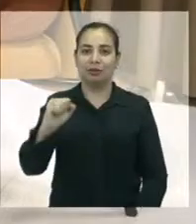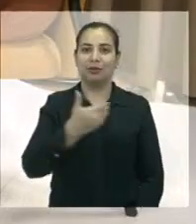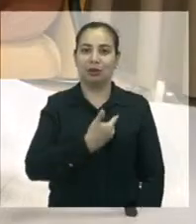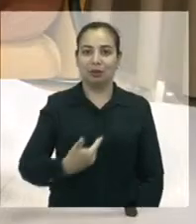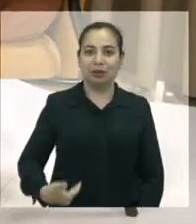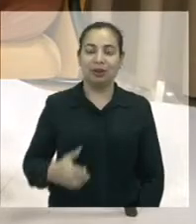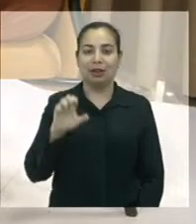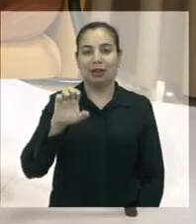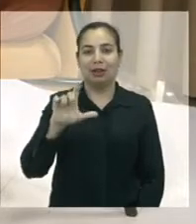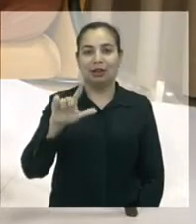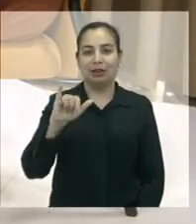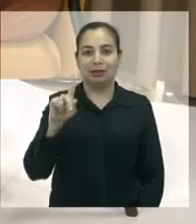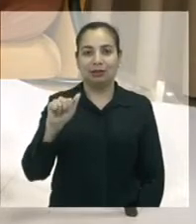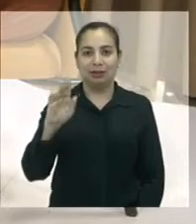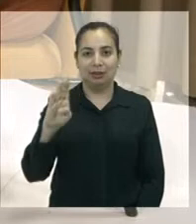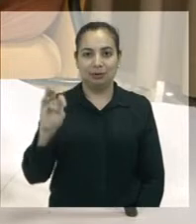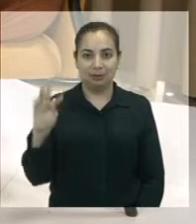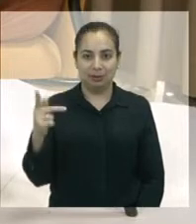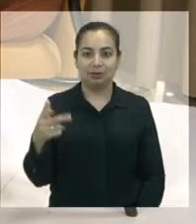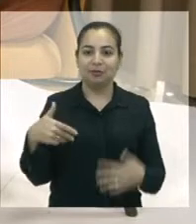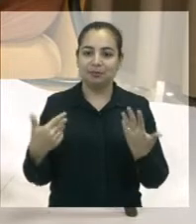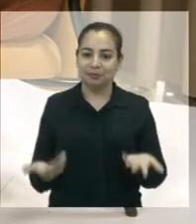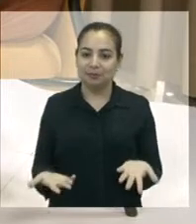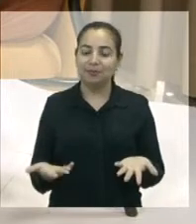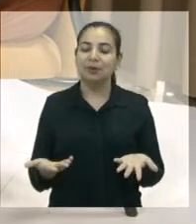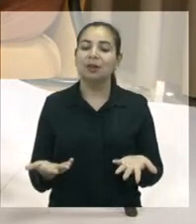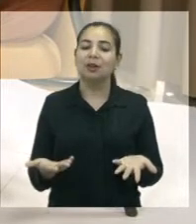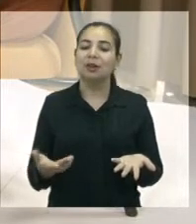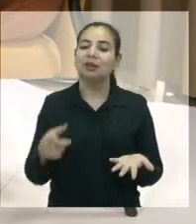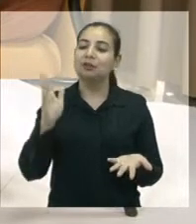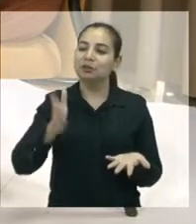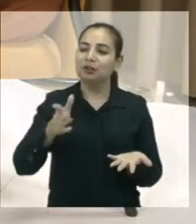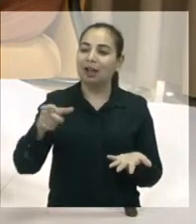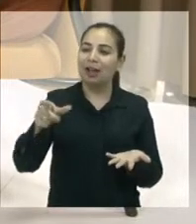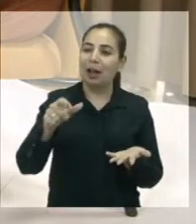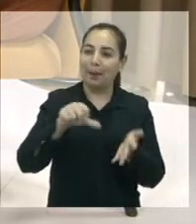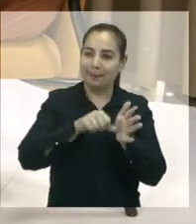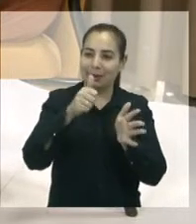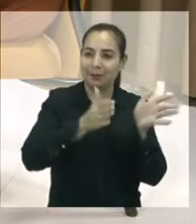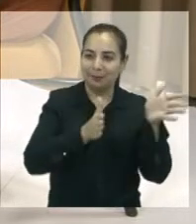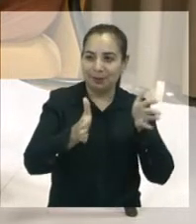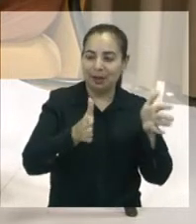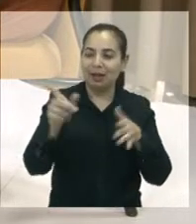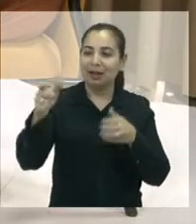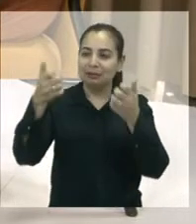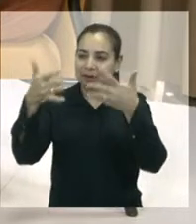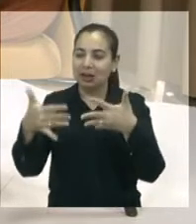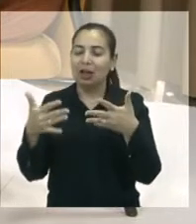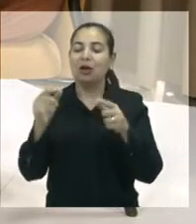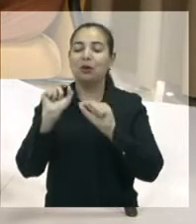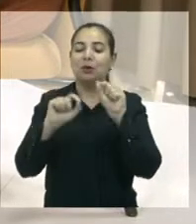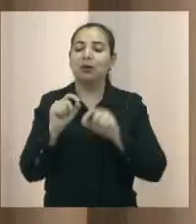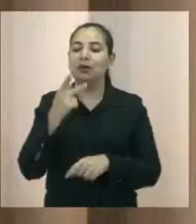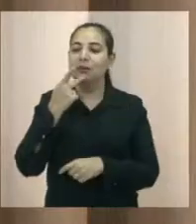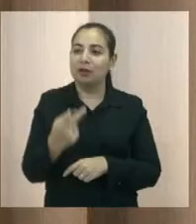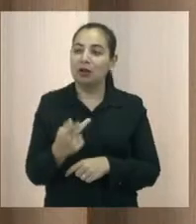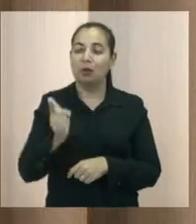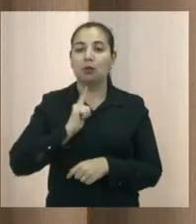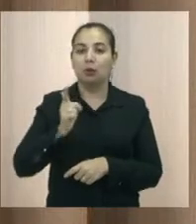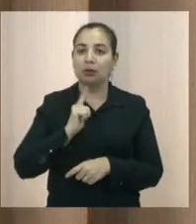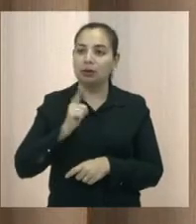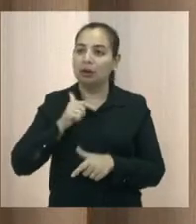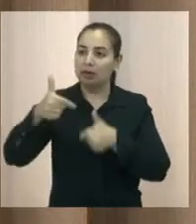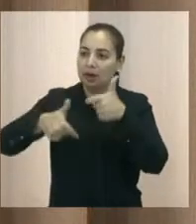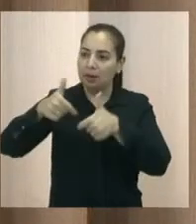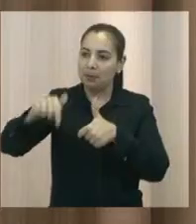Chagas. Vereadora, a senhora concluiu essa primeira parte do programa falando exatamente desses encaminhamentos em que dentro do trabalho parlamentar é